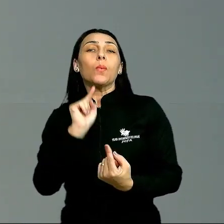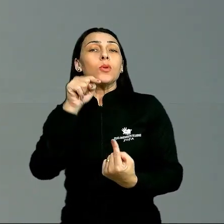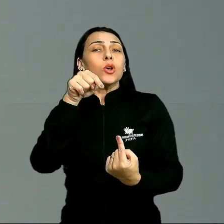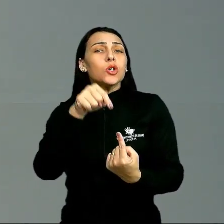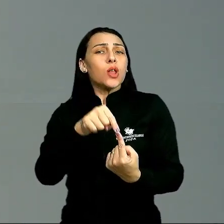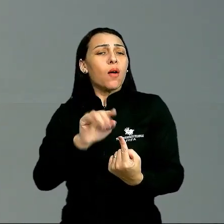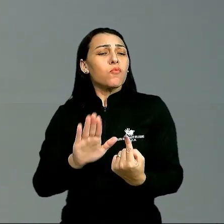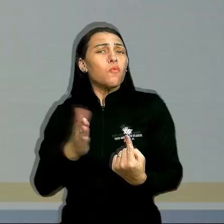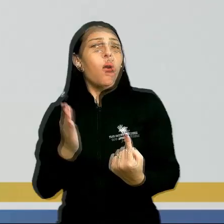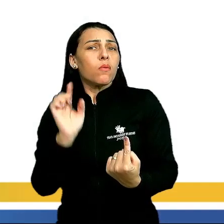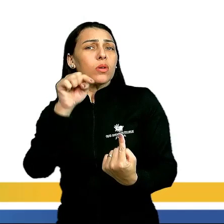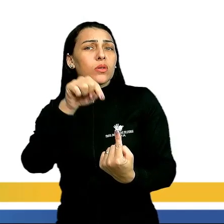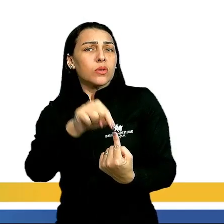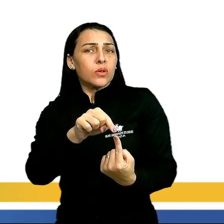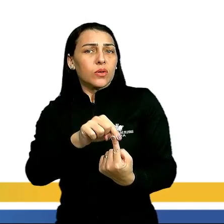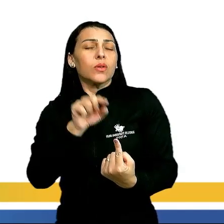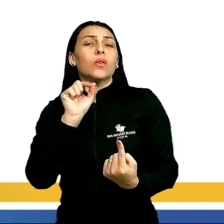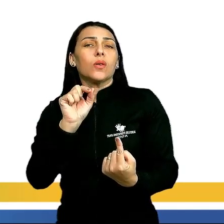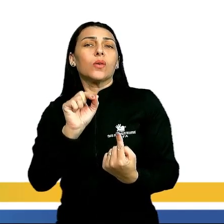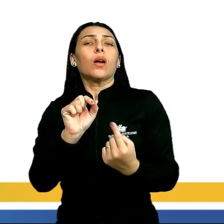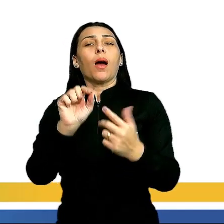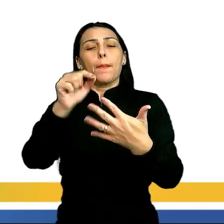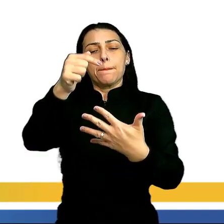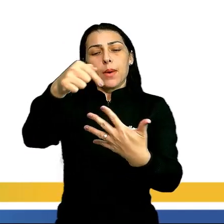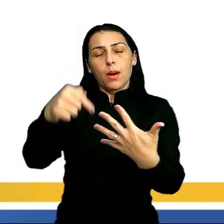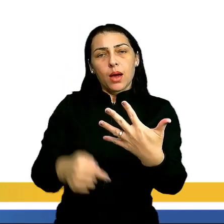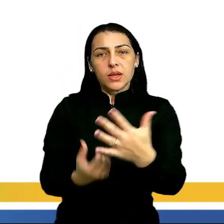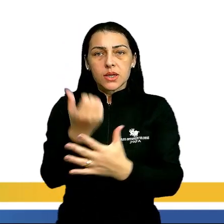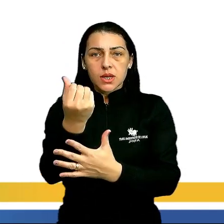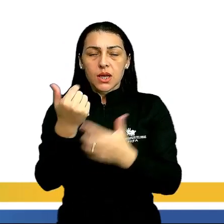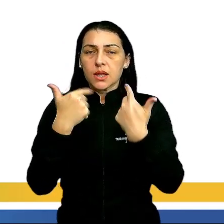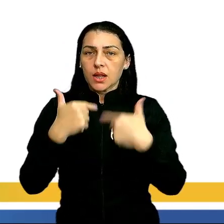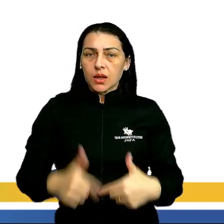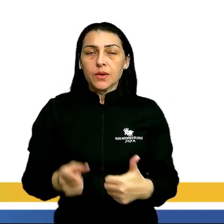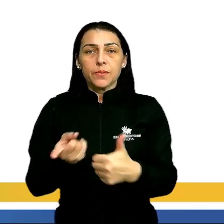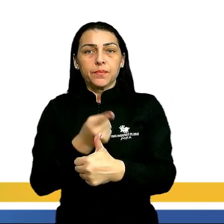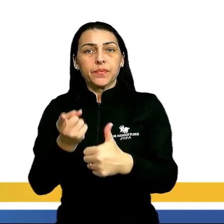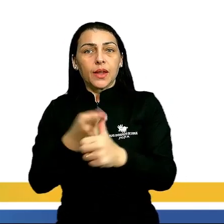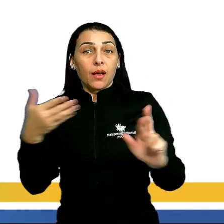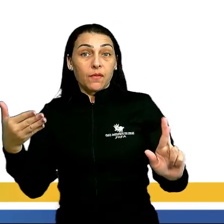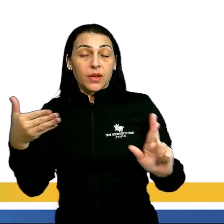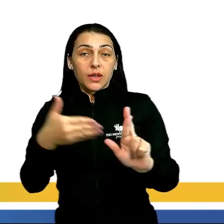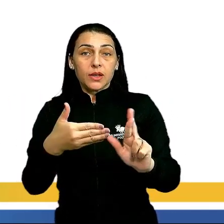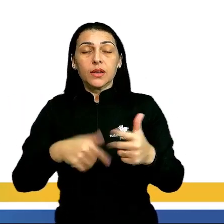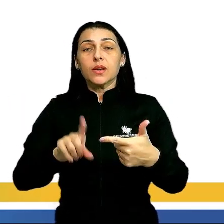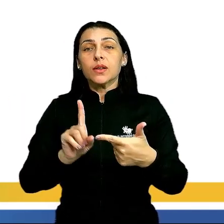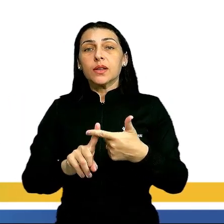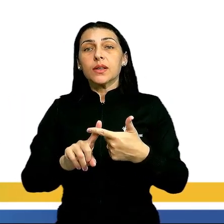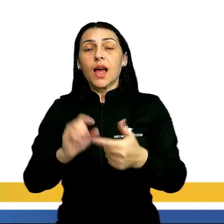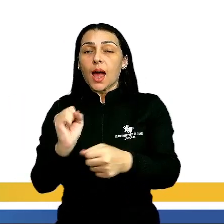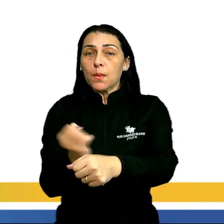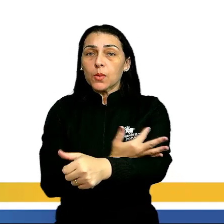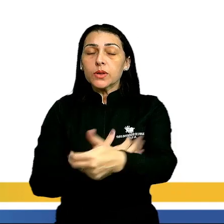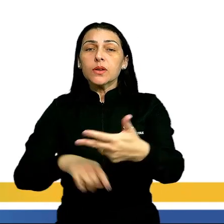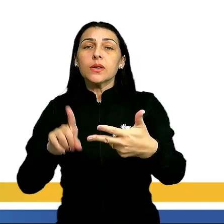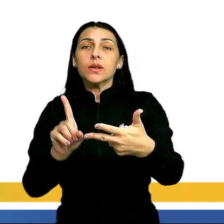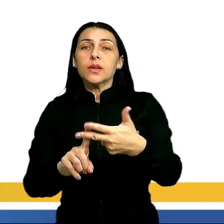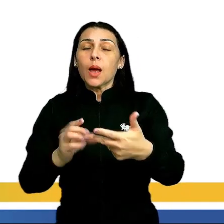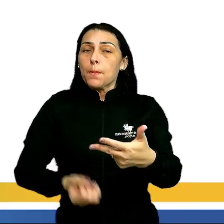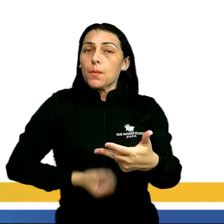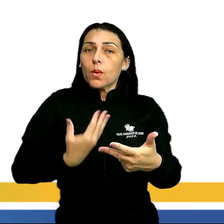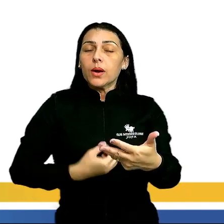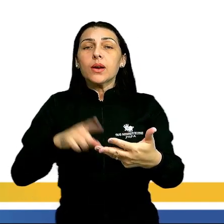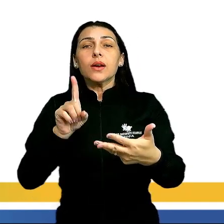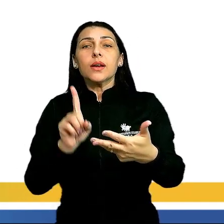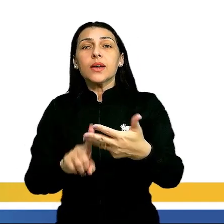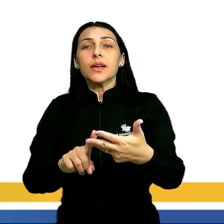essas intenções? Eu elenquei aqui 6 funções da linguagem, que é a referencial, a emotiva, a